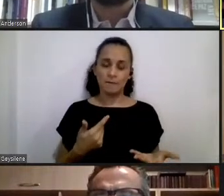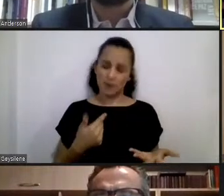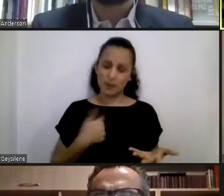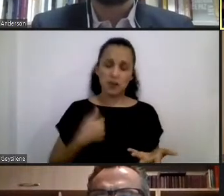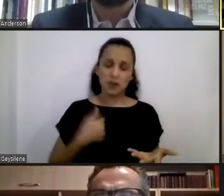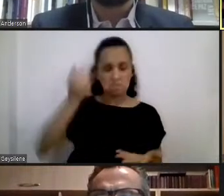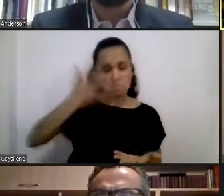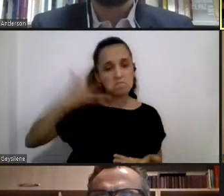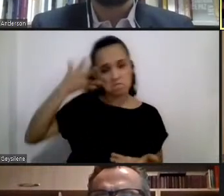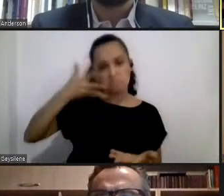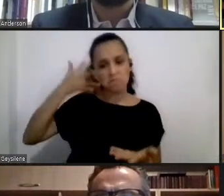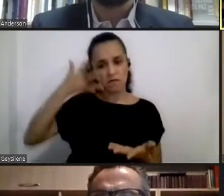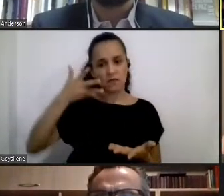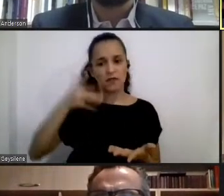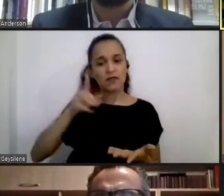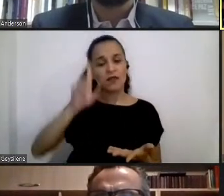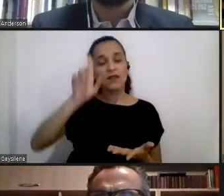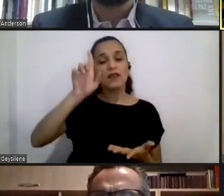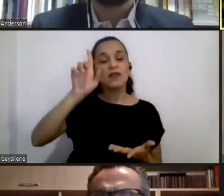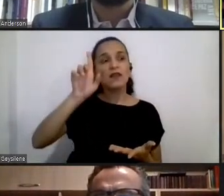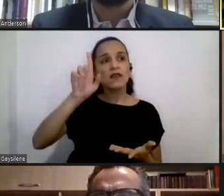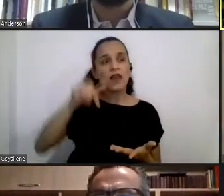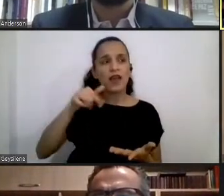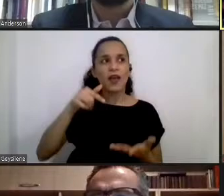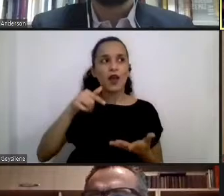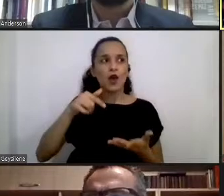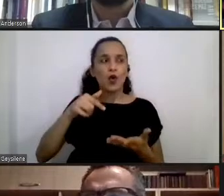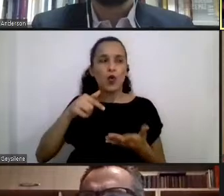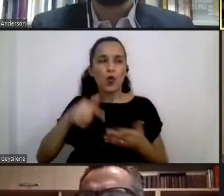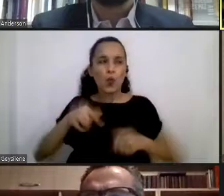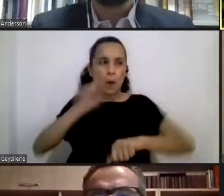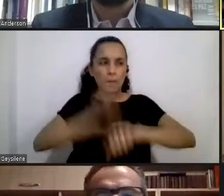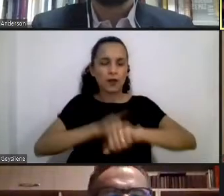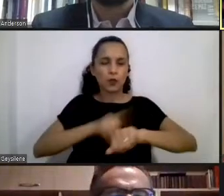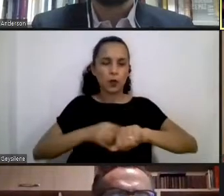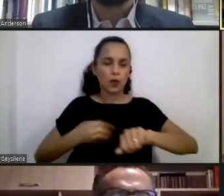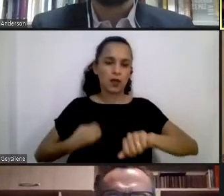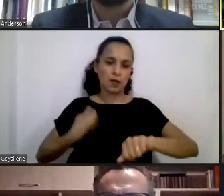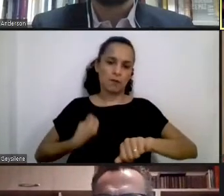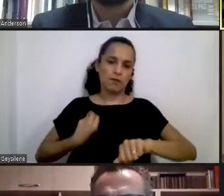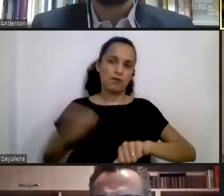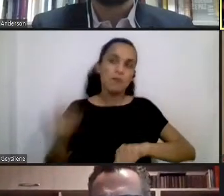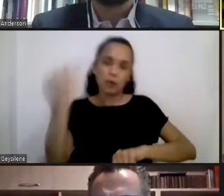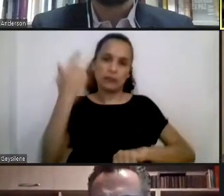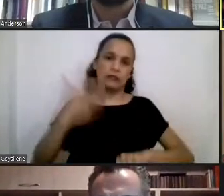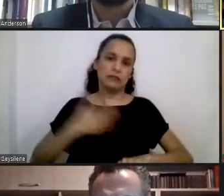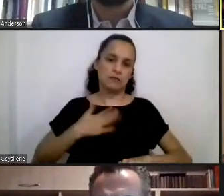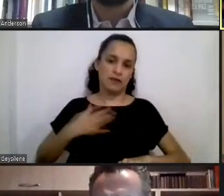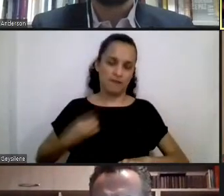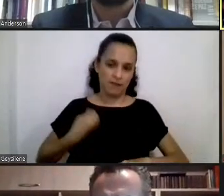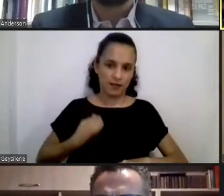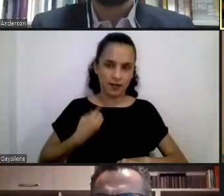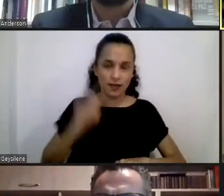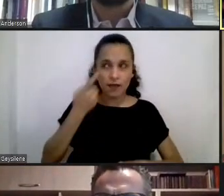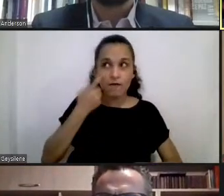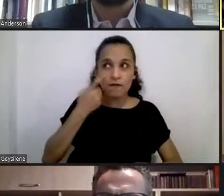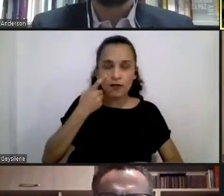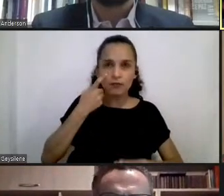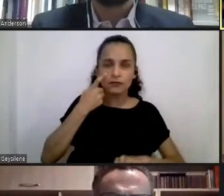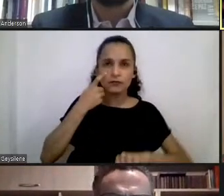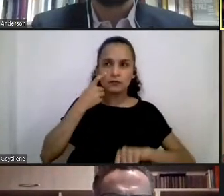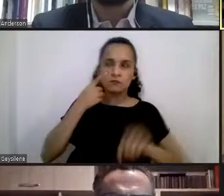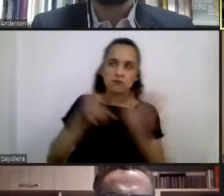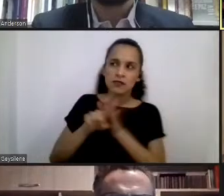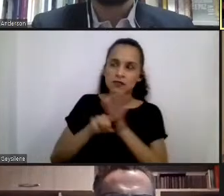foi um ponto de inflexão para mim. E olhando em trabalhos passados e presentes,